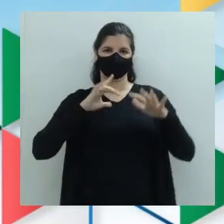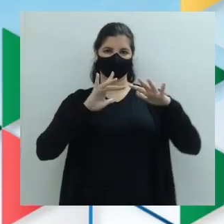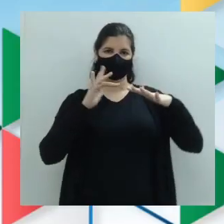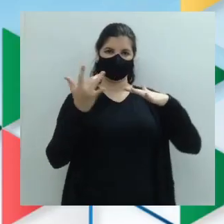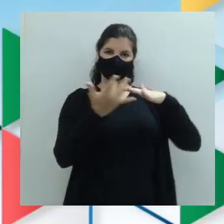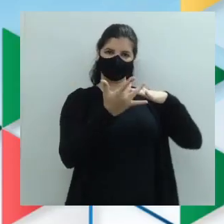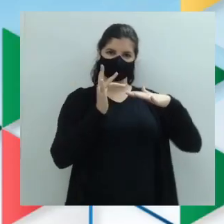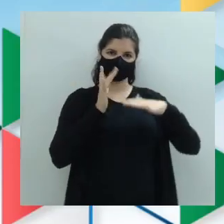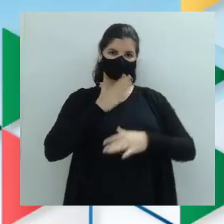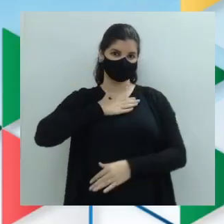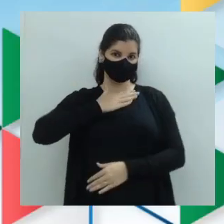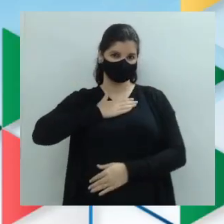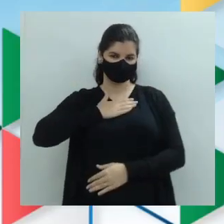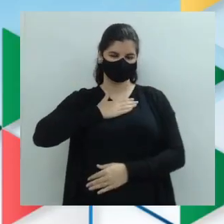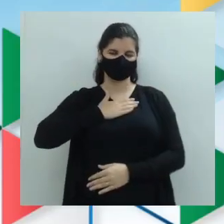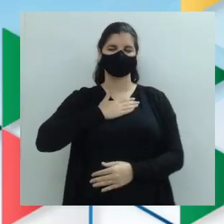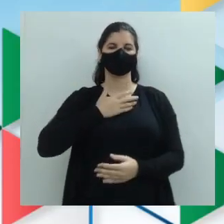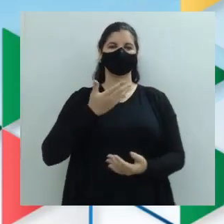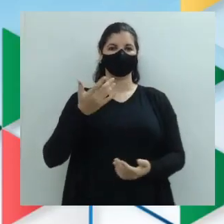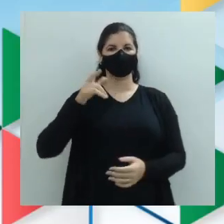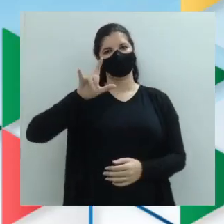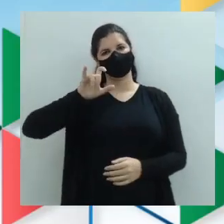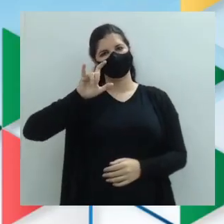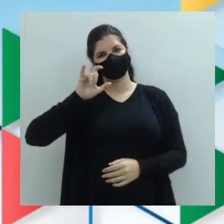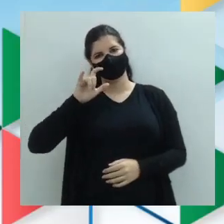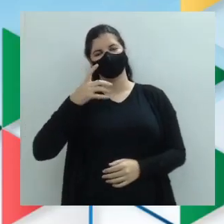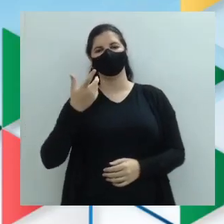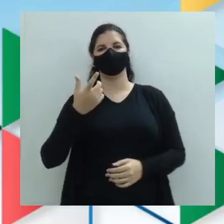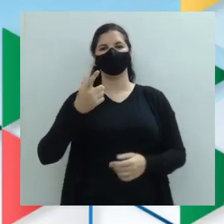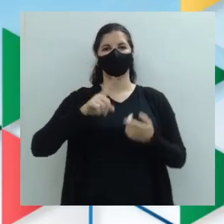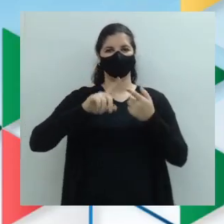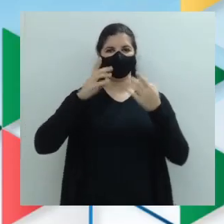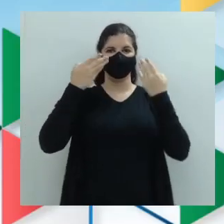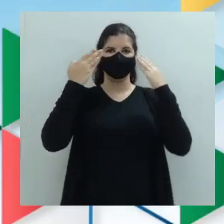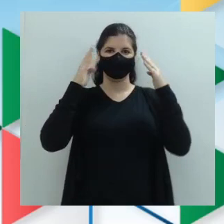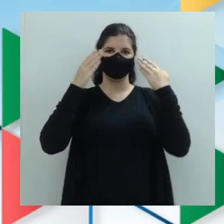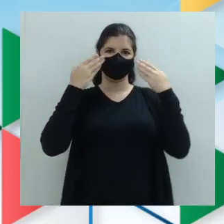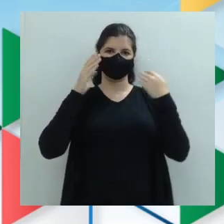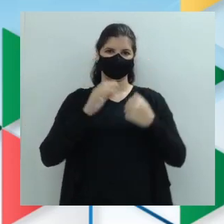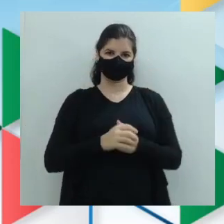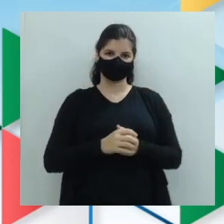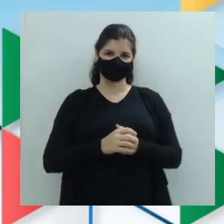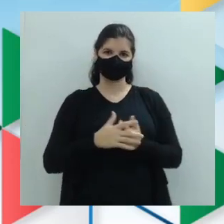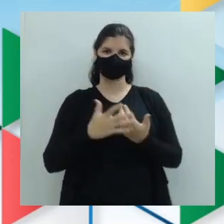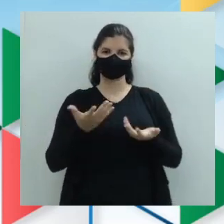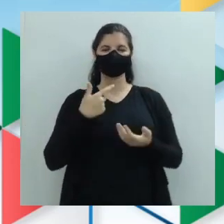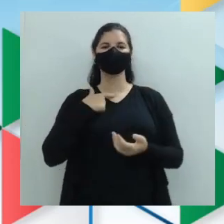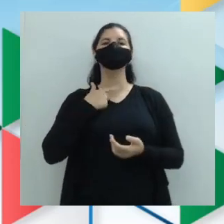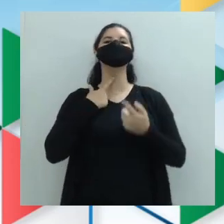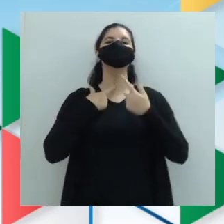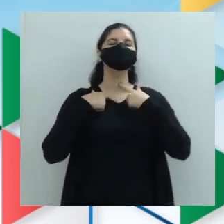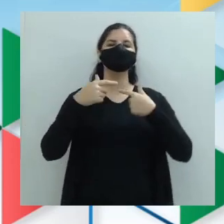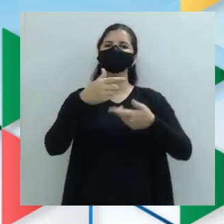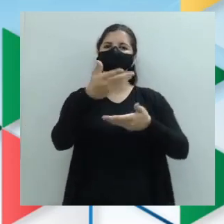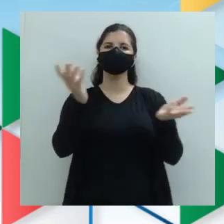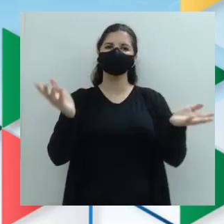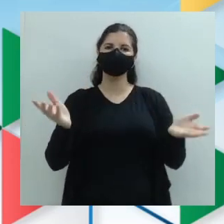rede social, ou seja, tanto o Instagram quanto o Facebook. E daí eu gostaria que